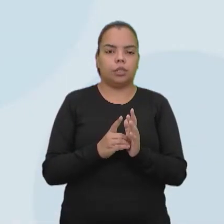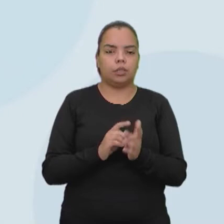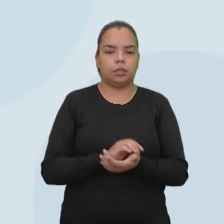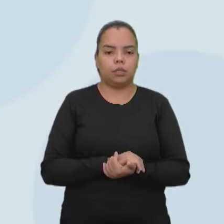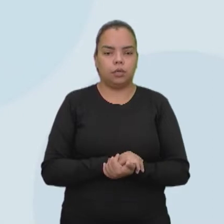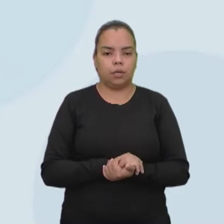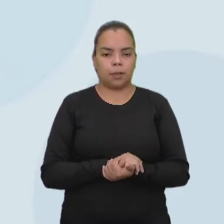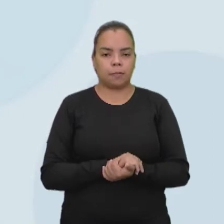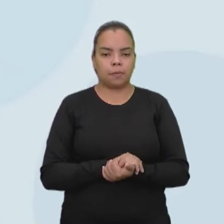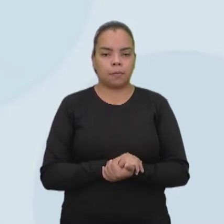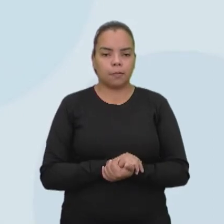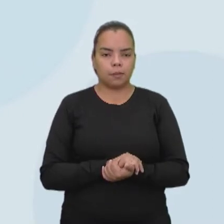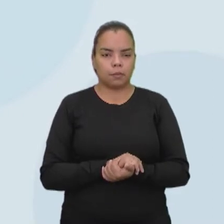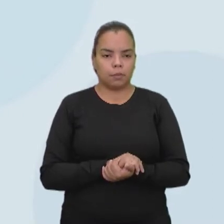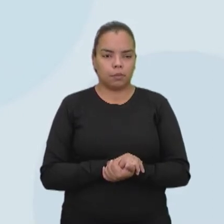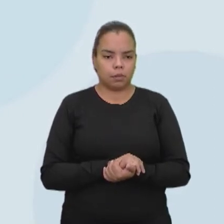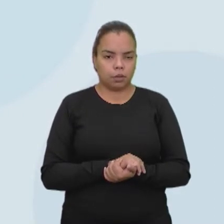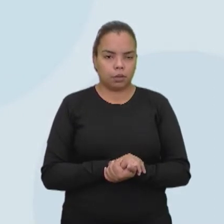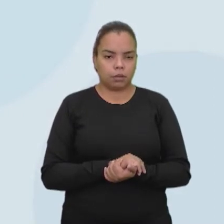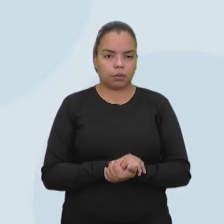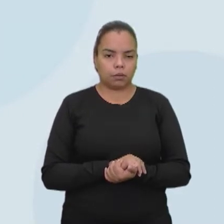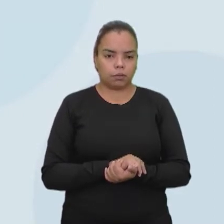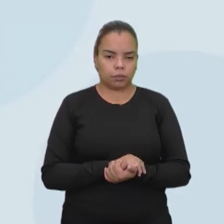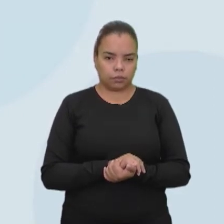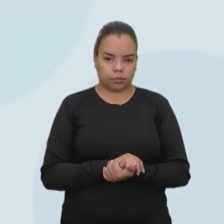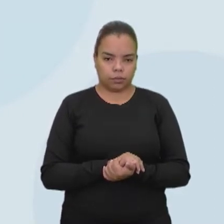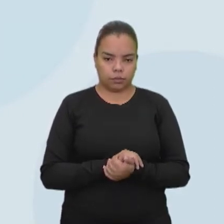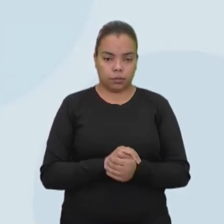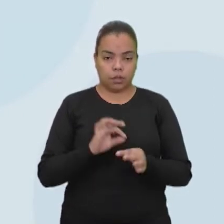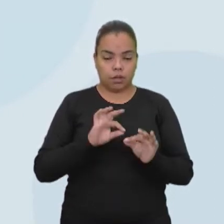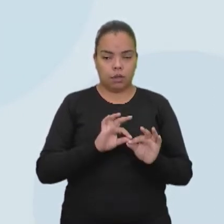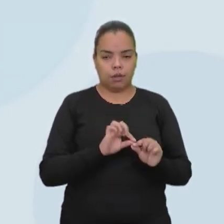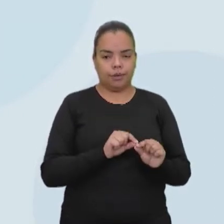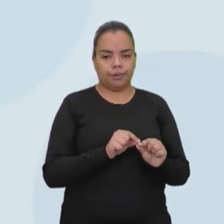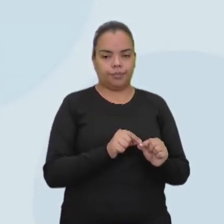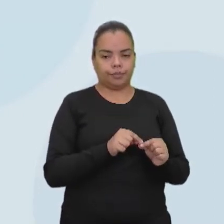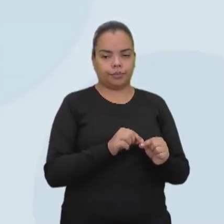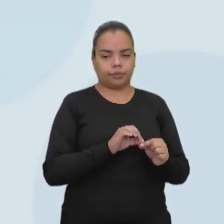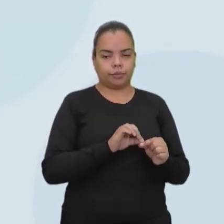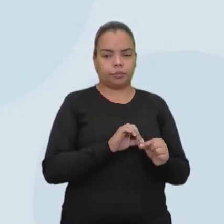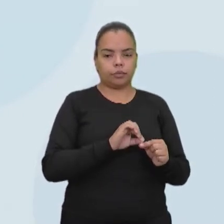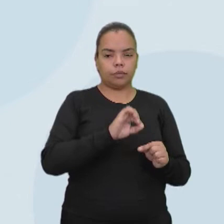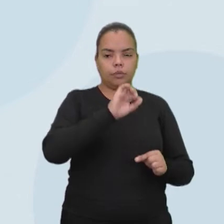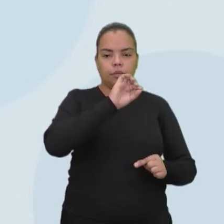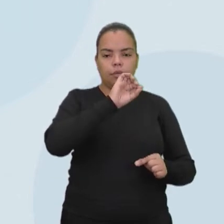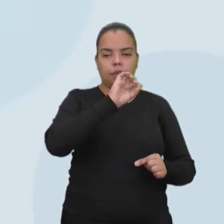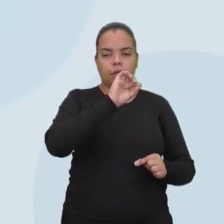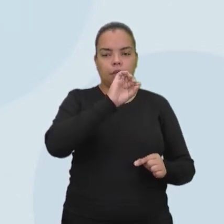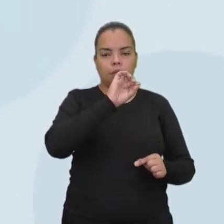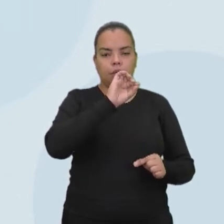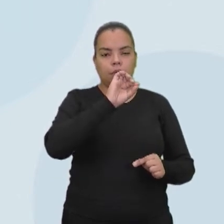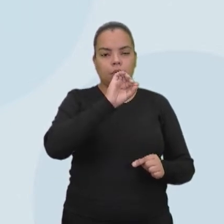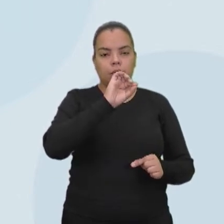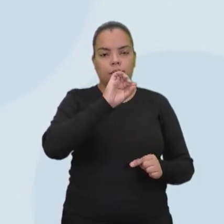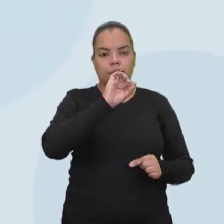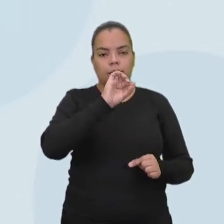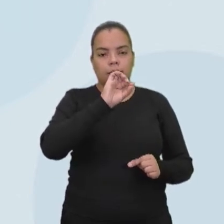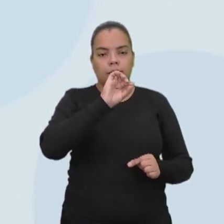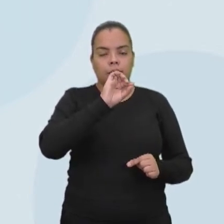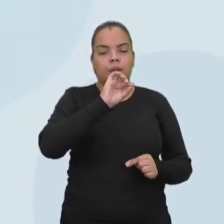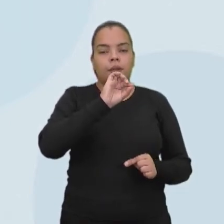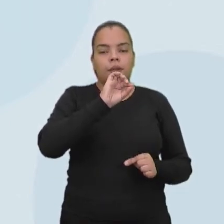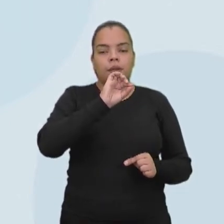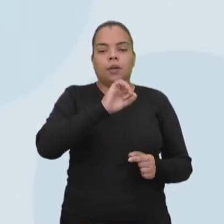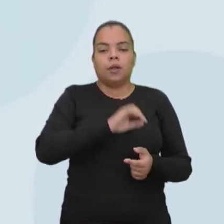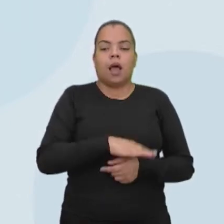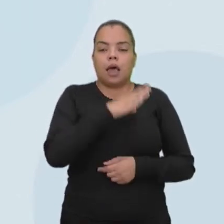colocar aí na próxima, não, a próxima, isso, grande Jojo, tá aí, ó. Tá aí, ó, taxa de fecundidade